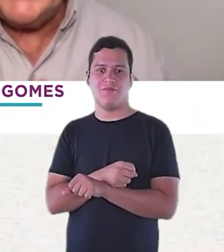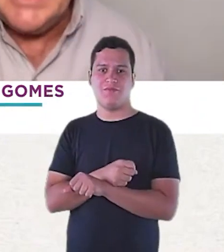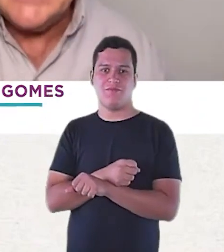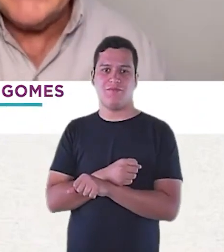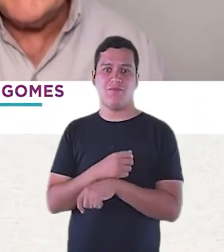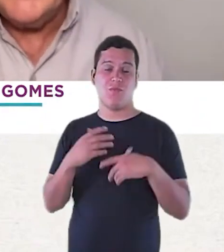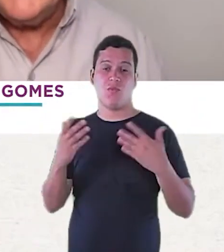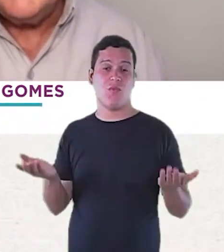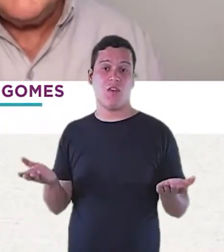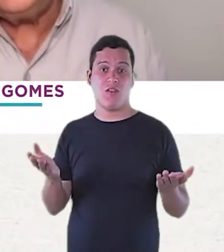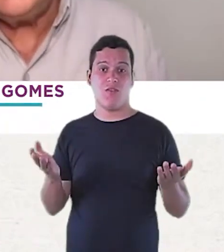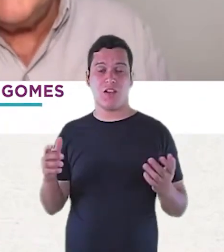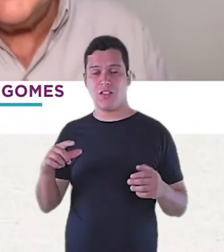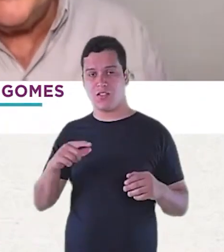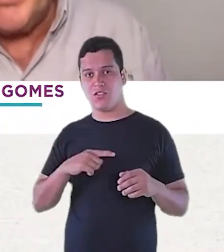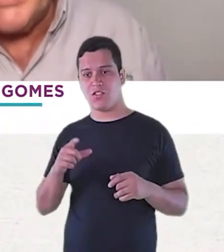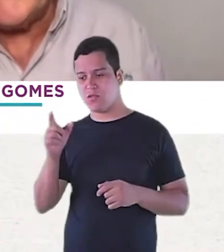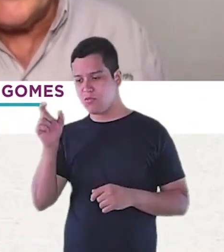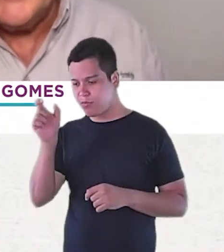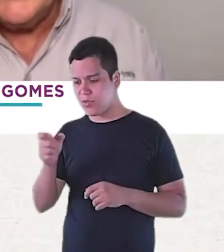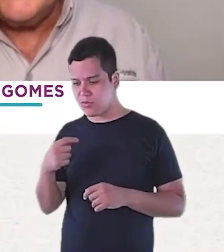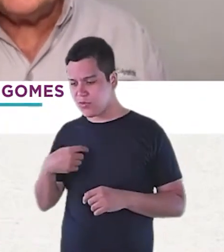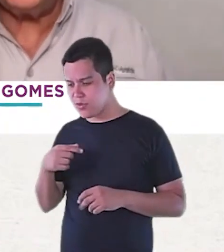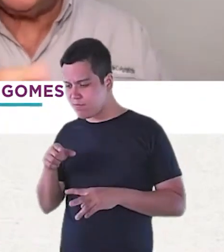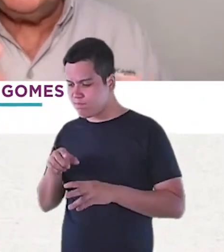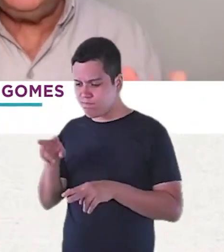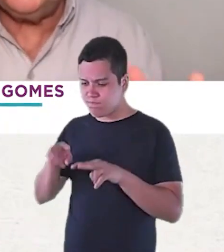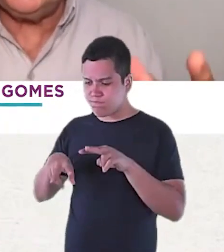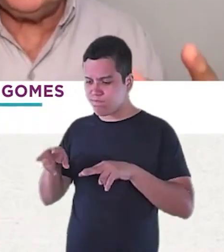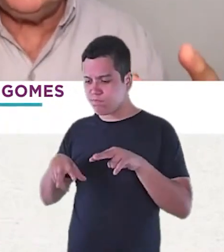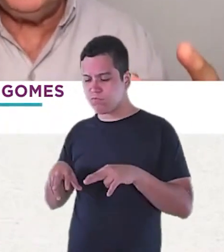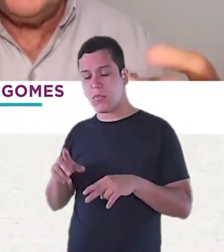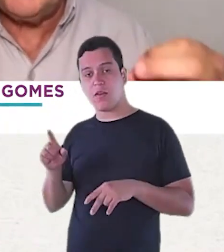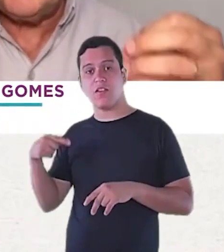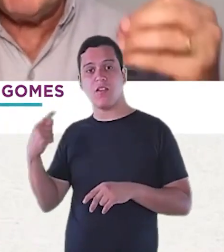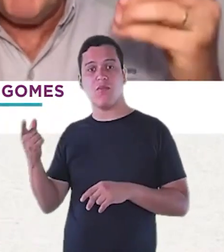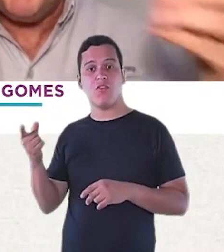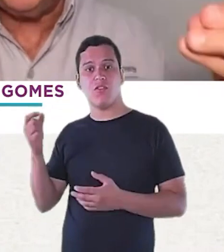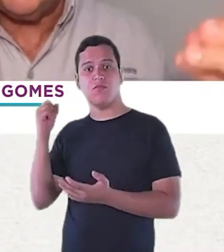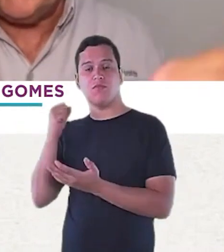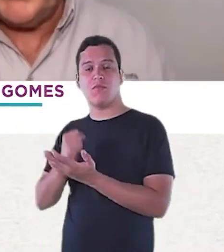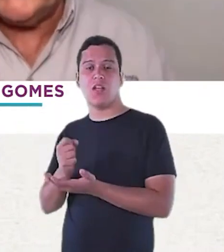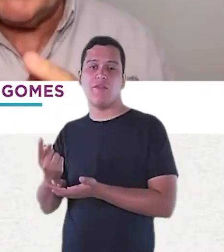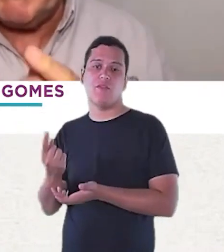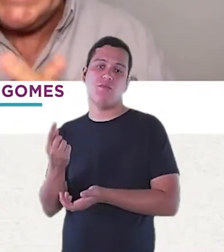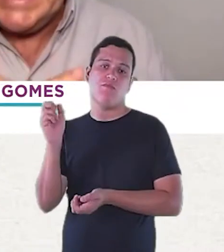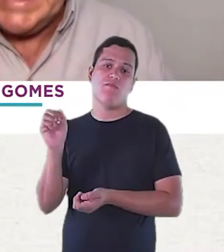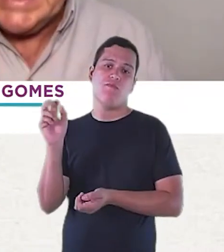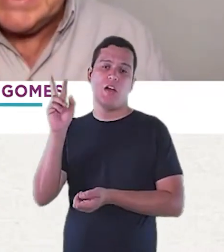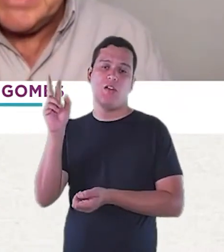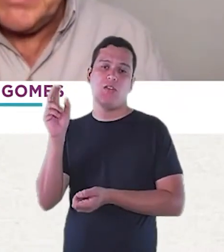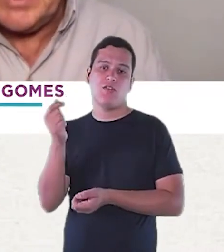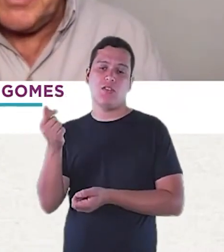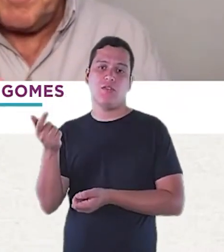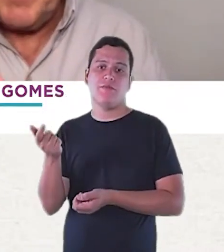medidas, examinadas, e aí se definia um preço. Isso para mim foi assim muito simbólico a respeito da